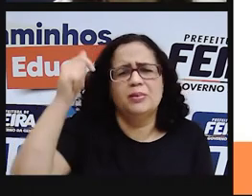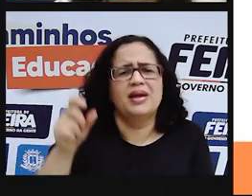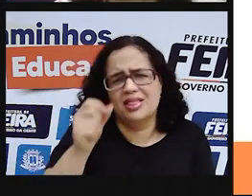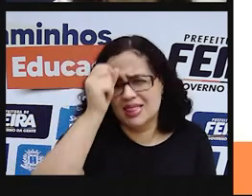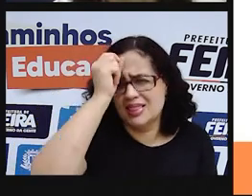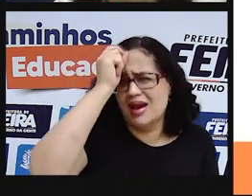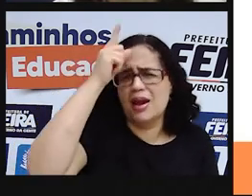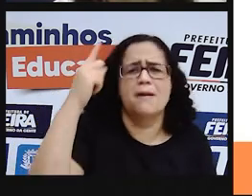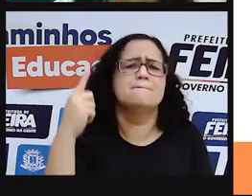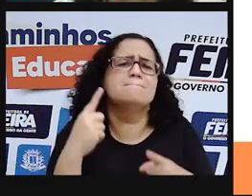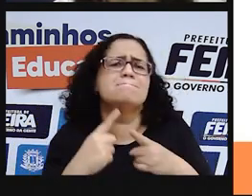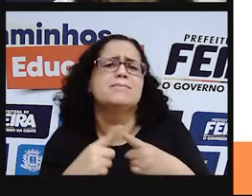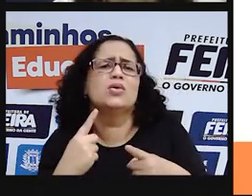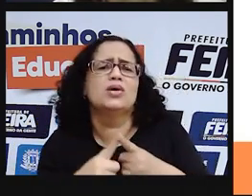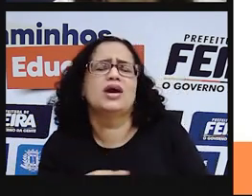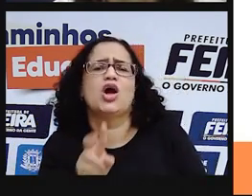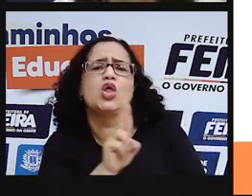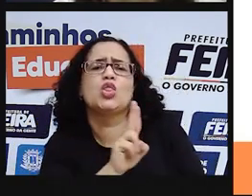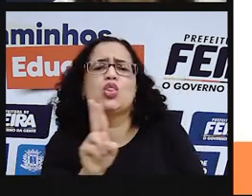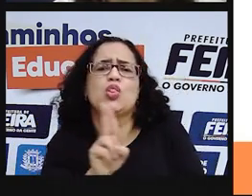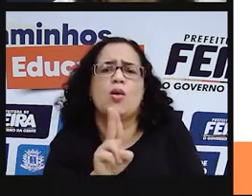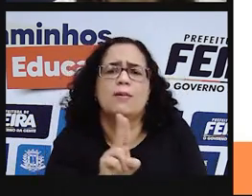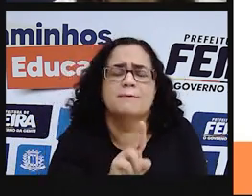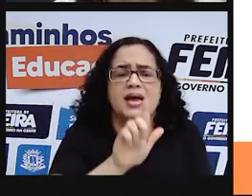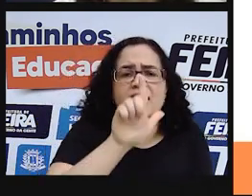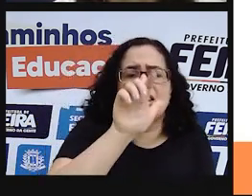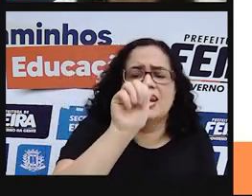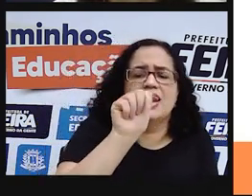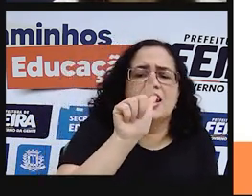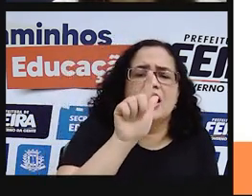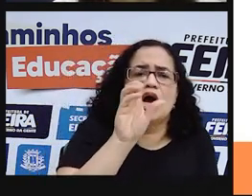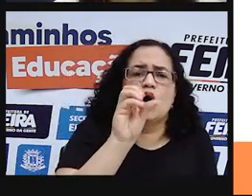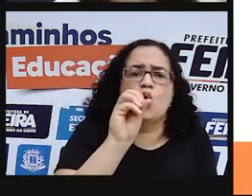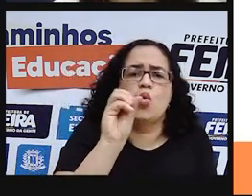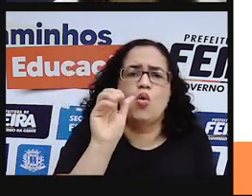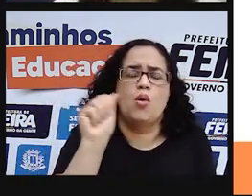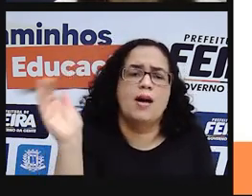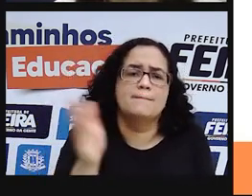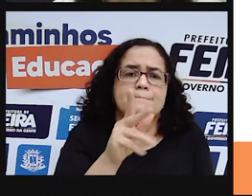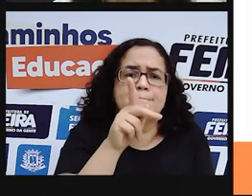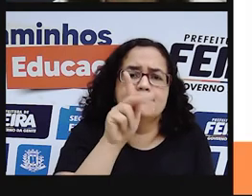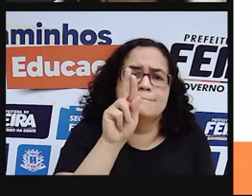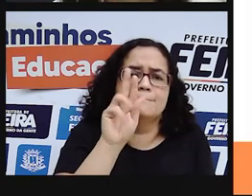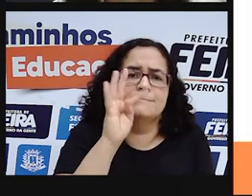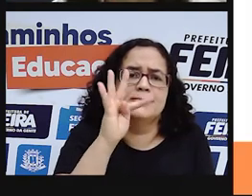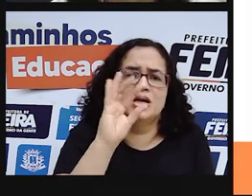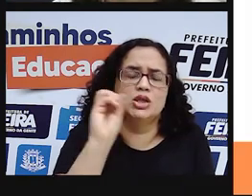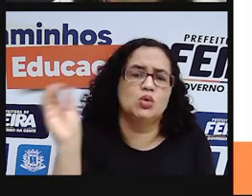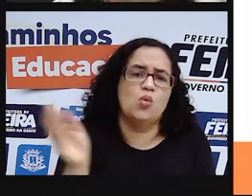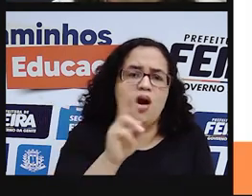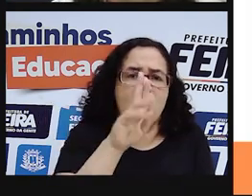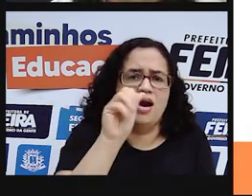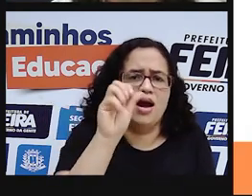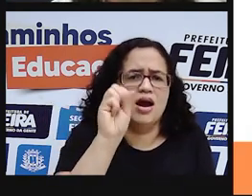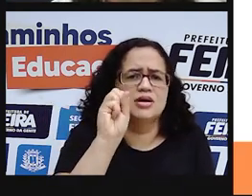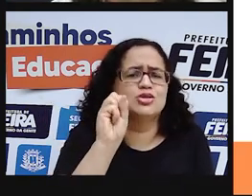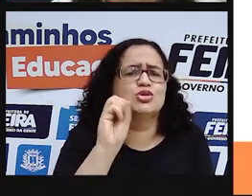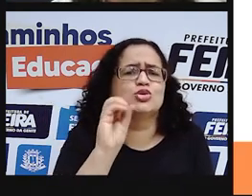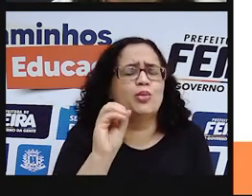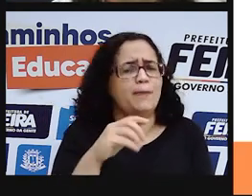ideia Por que que essa Lagoa foi chamada né largou do prato raso Qual a origem desse nome